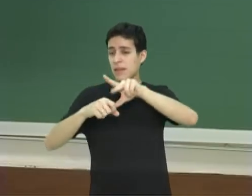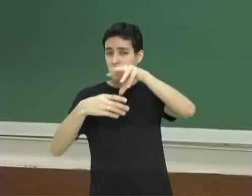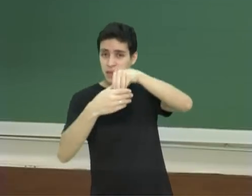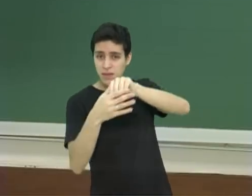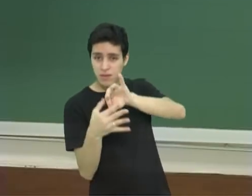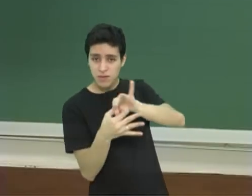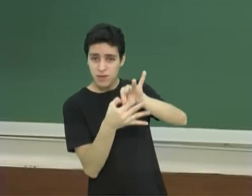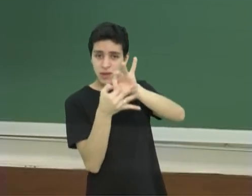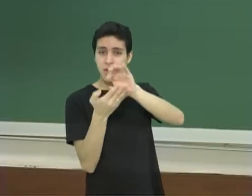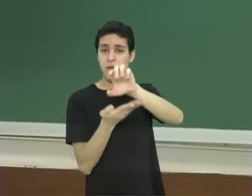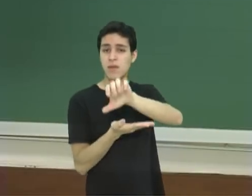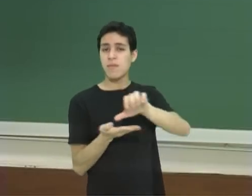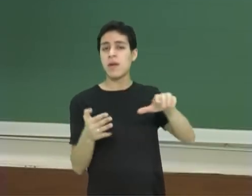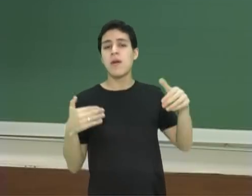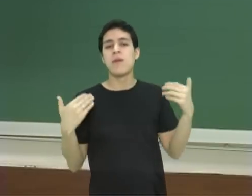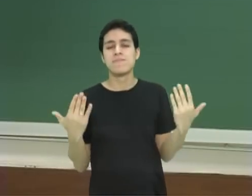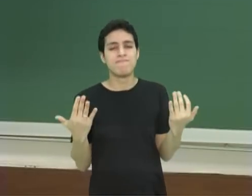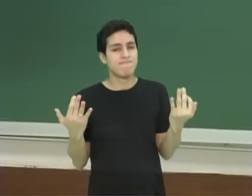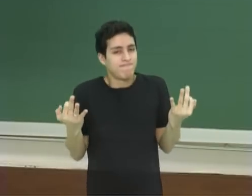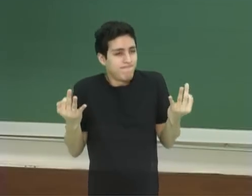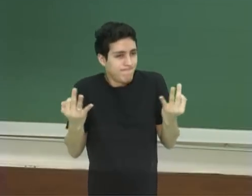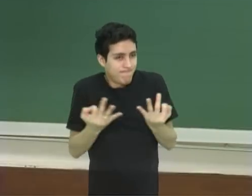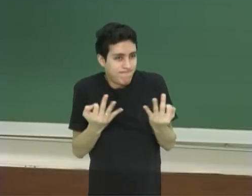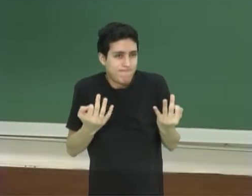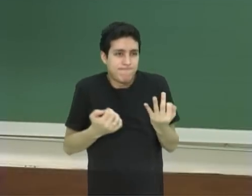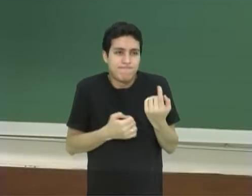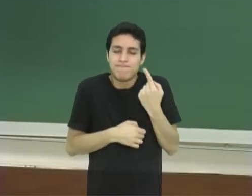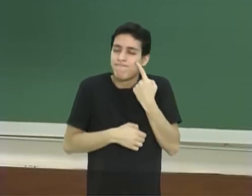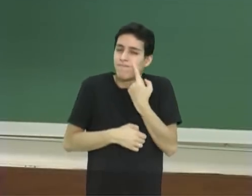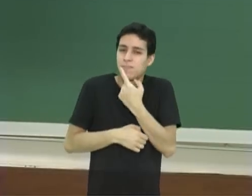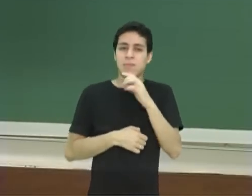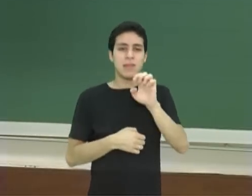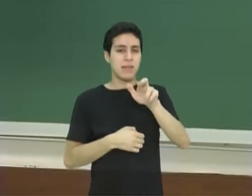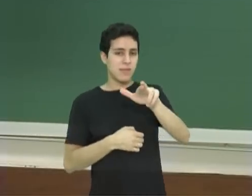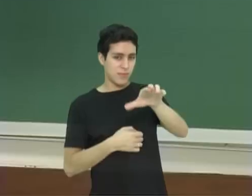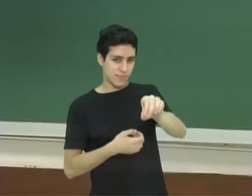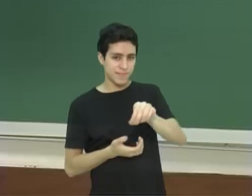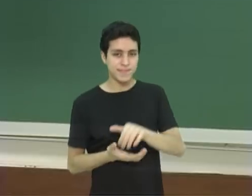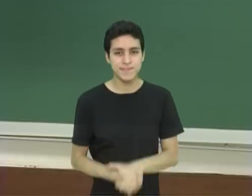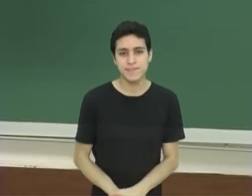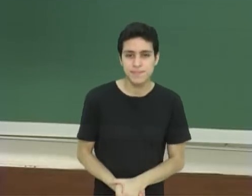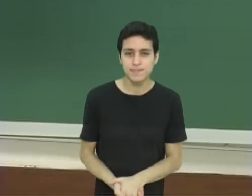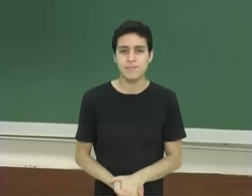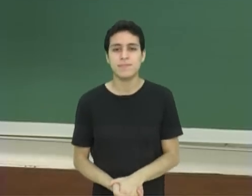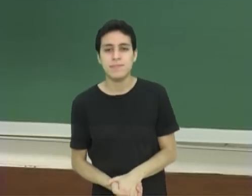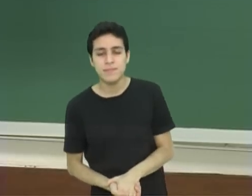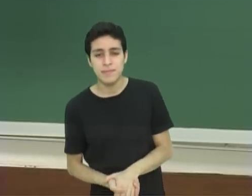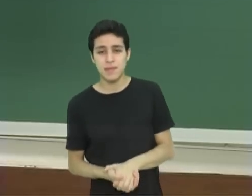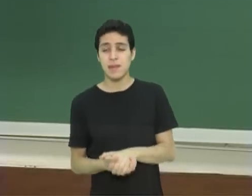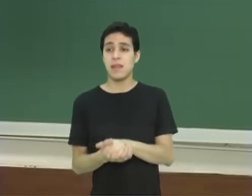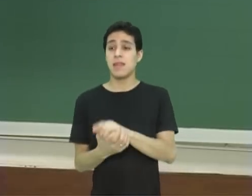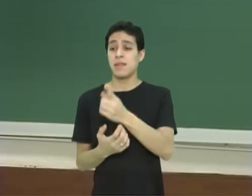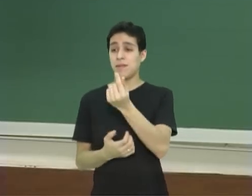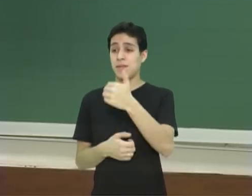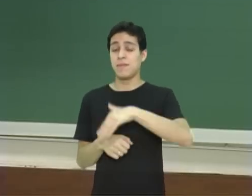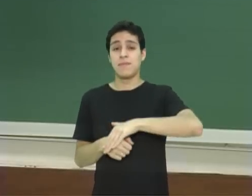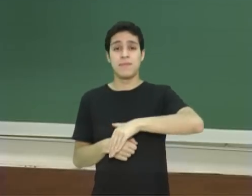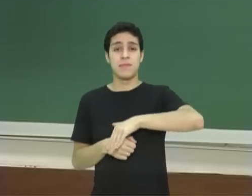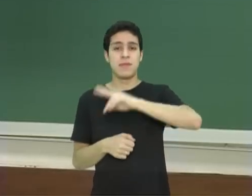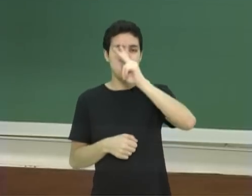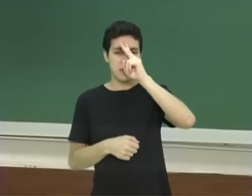Europeia, né, sem muito erro, é o euro. Repetindo, a moeda mais